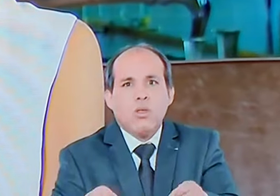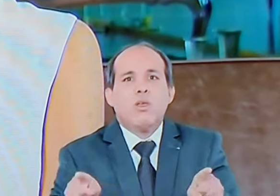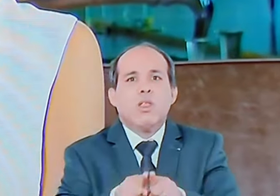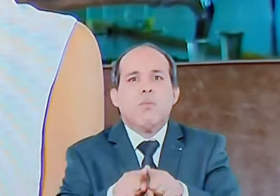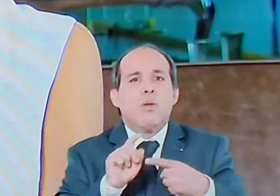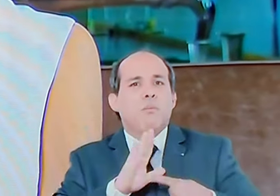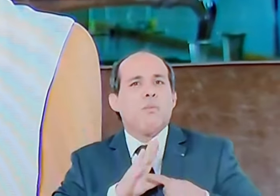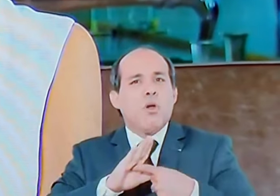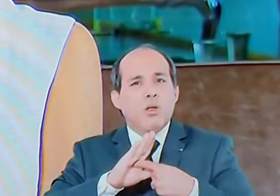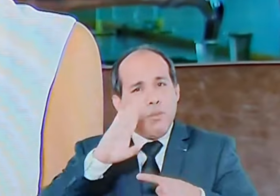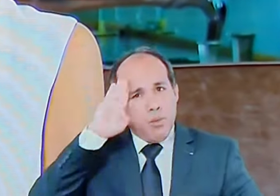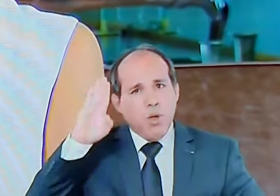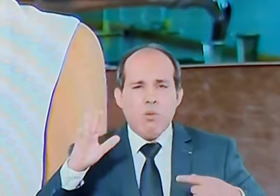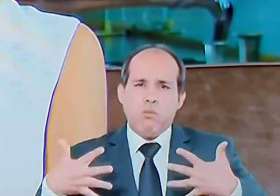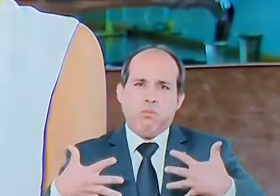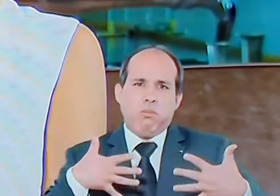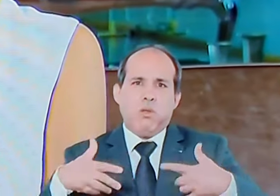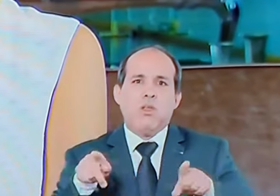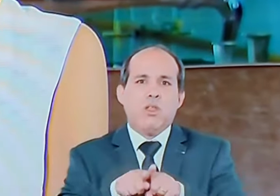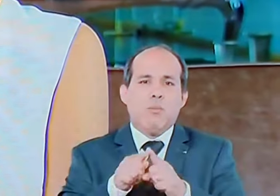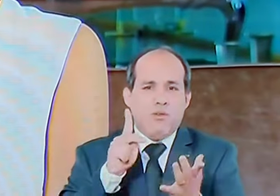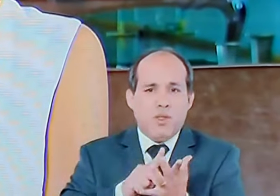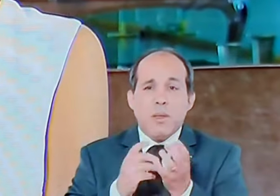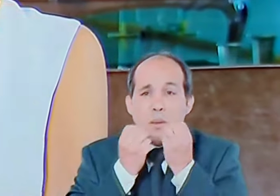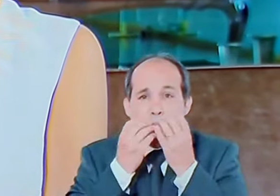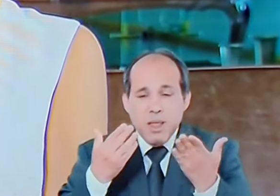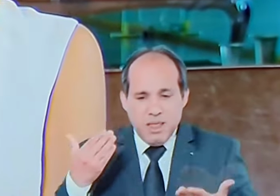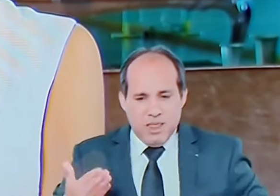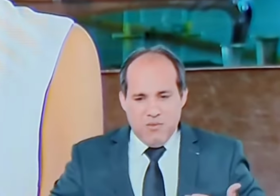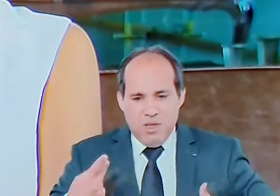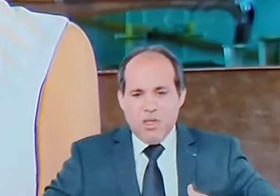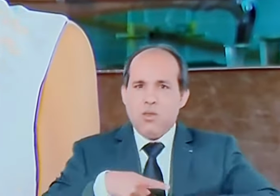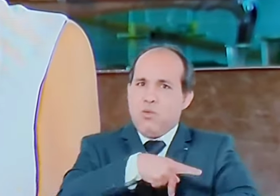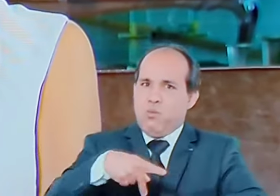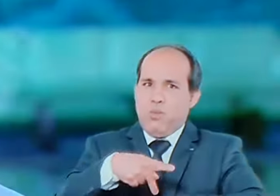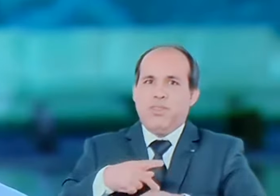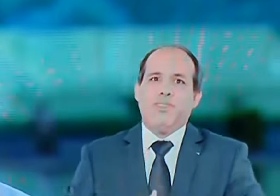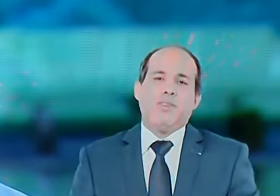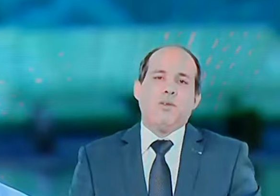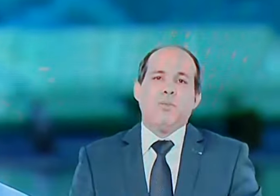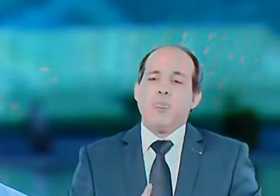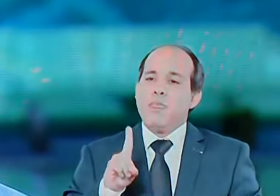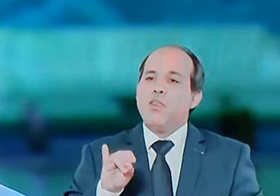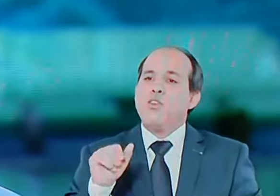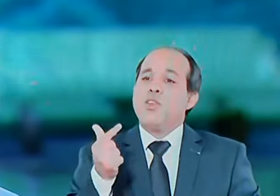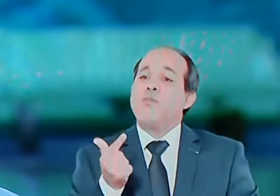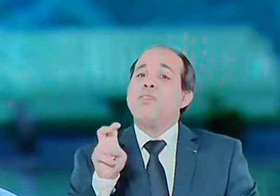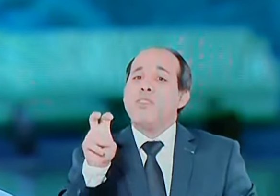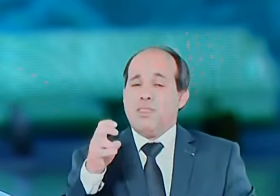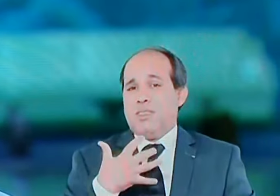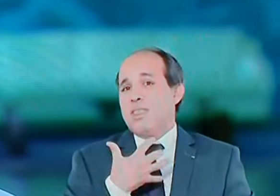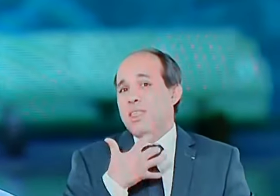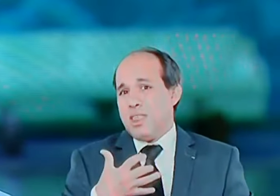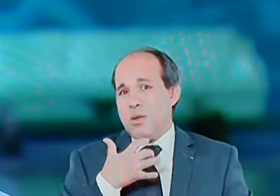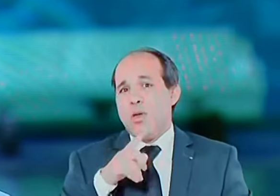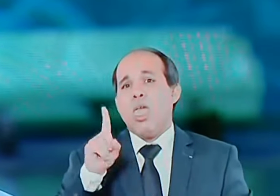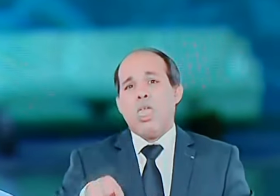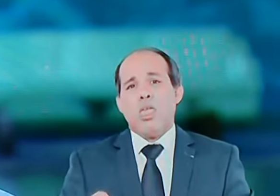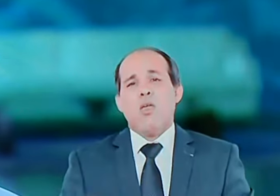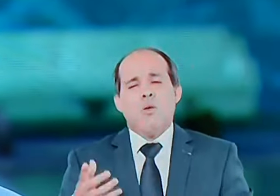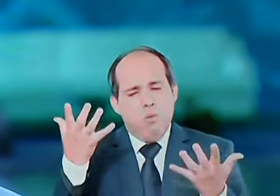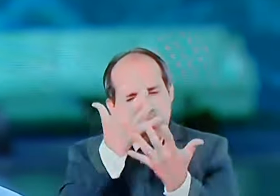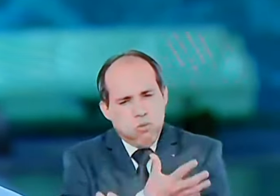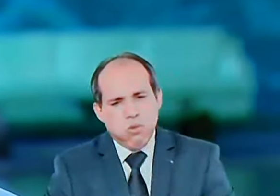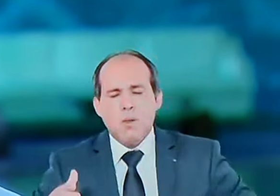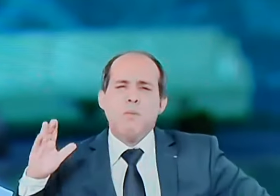com transparência e verdade, para bem servir a nossa nação. No dia 25 de dezembro,